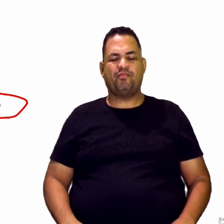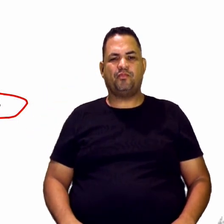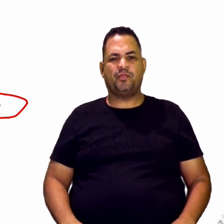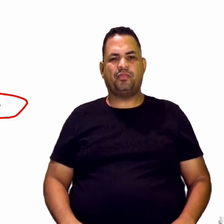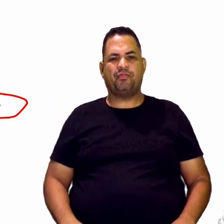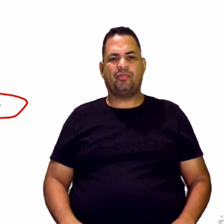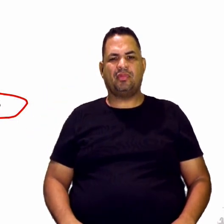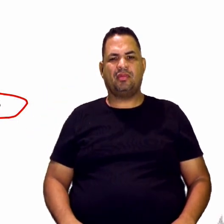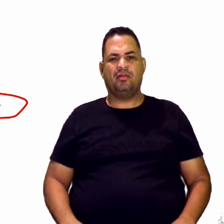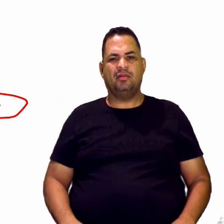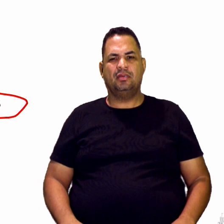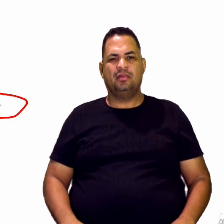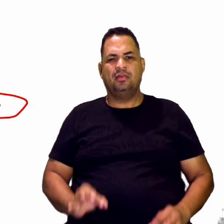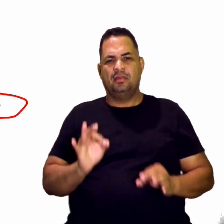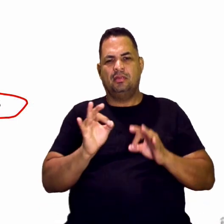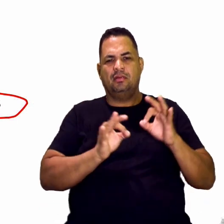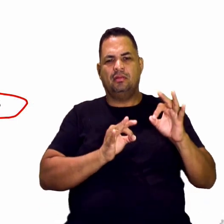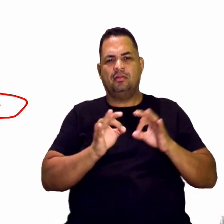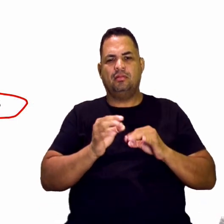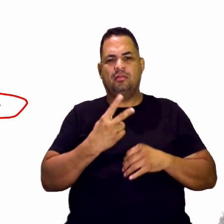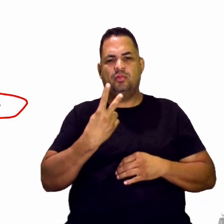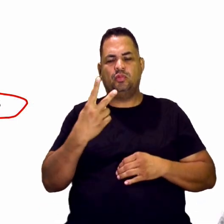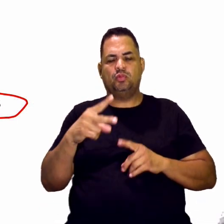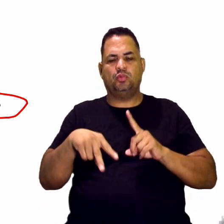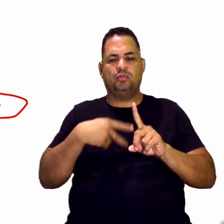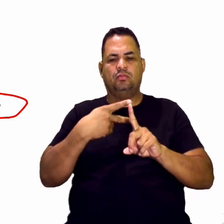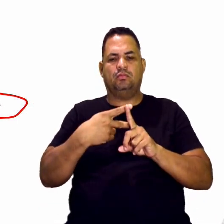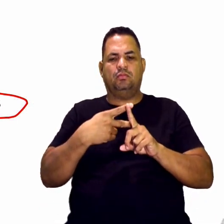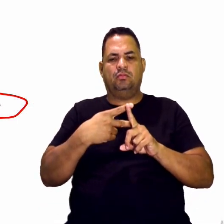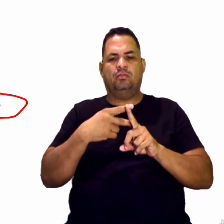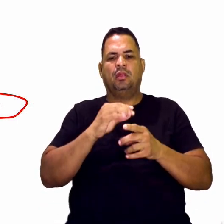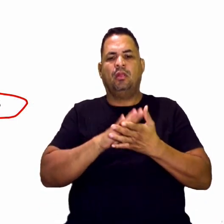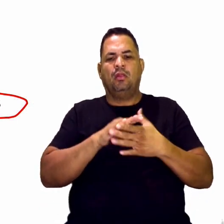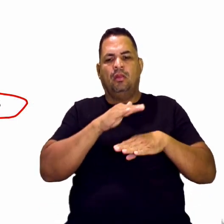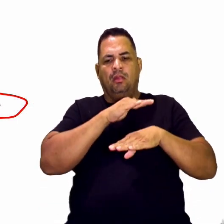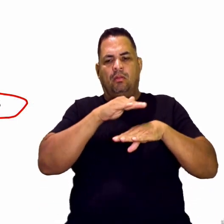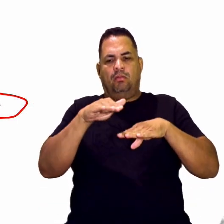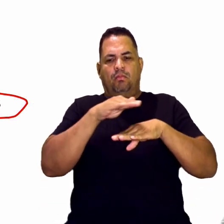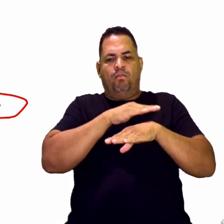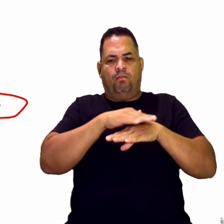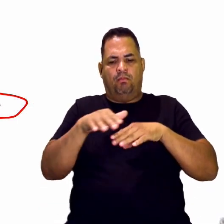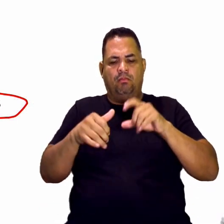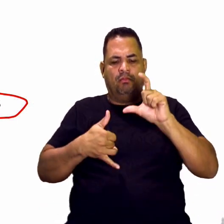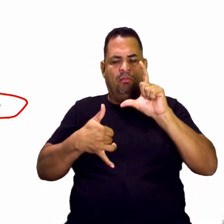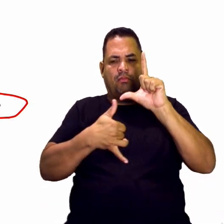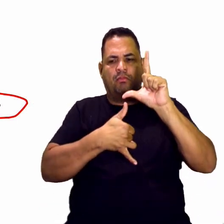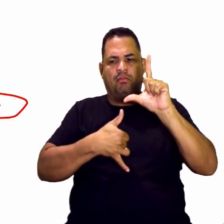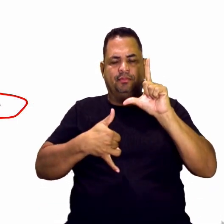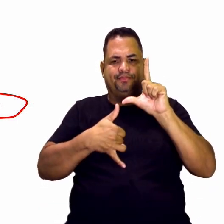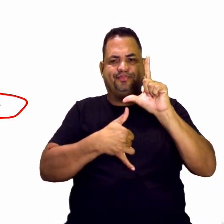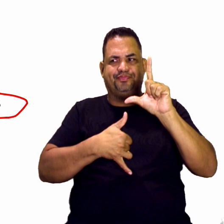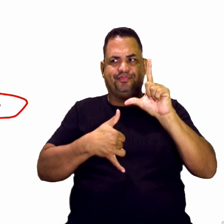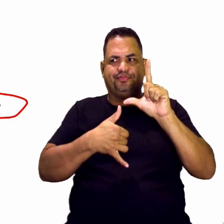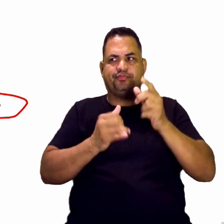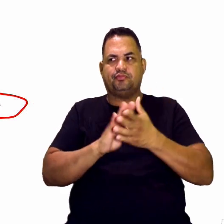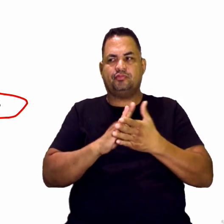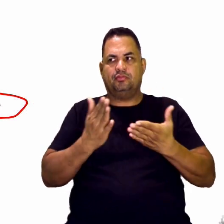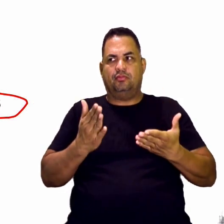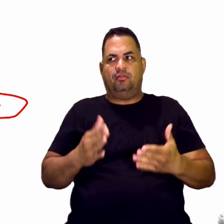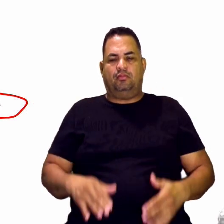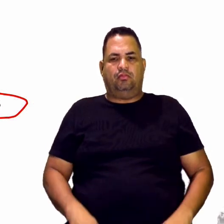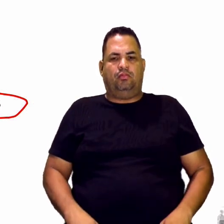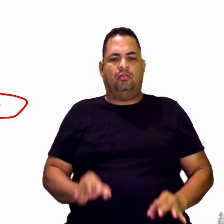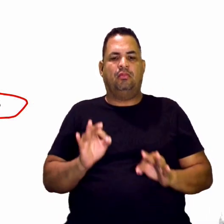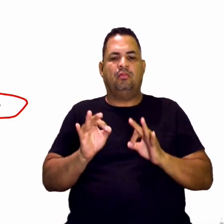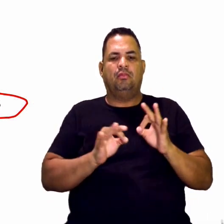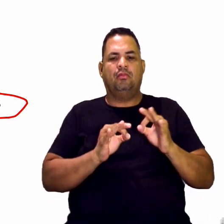Né? Então, ela é formada por uma dupla camada de lipídios com proteínas imersas nessa camada ou aderidas